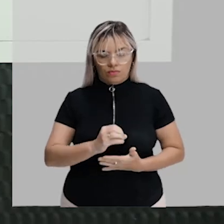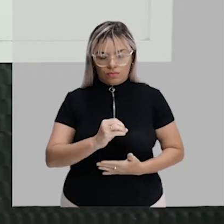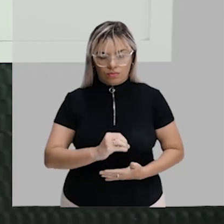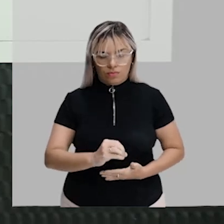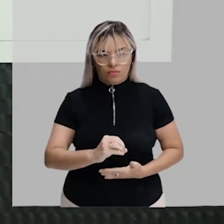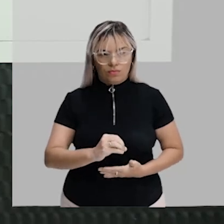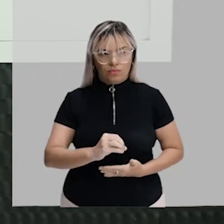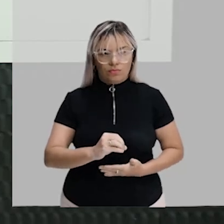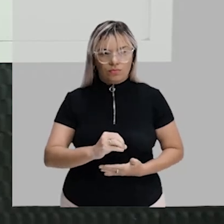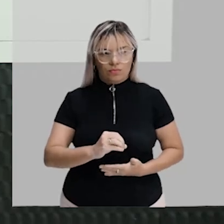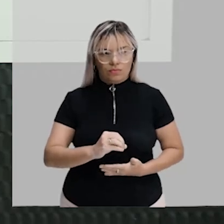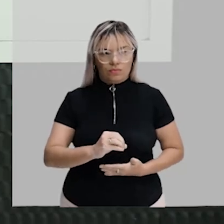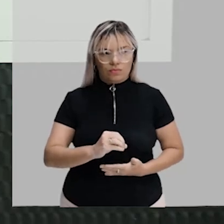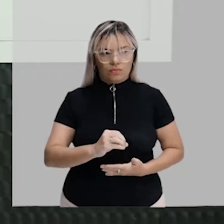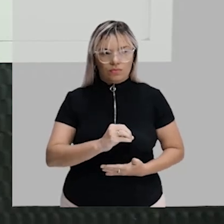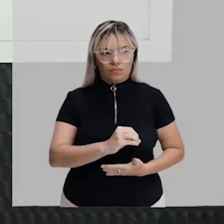0,